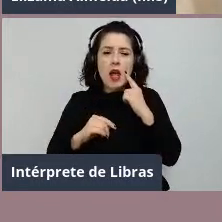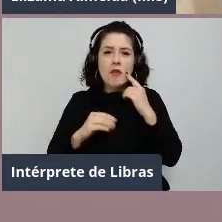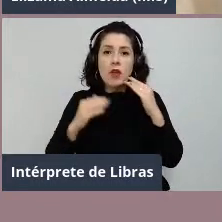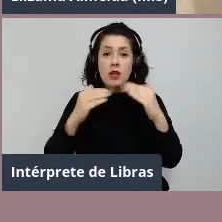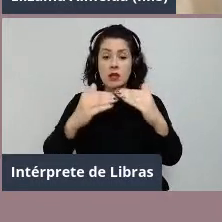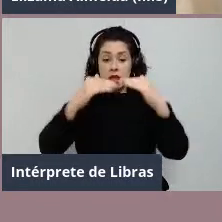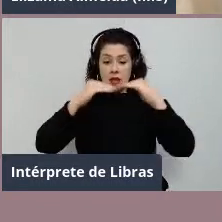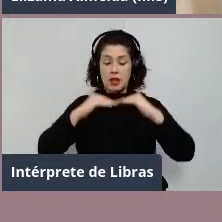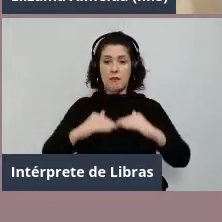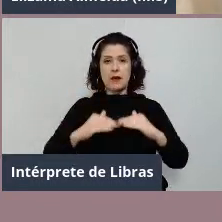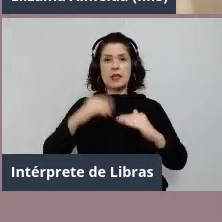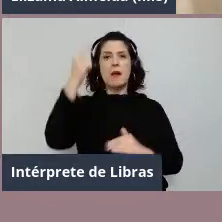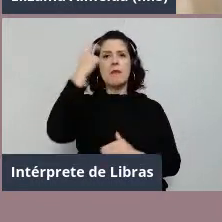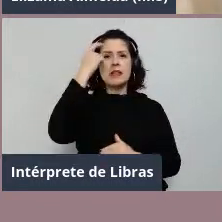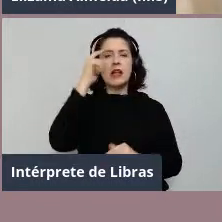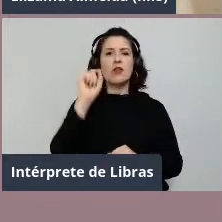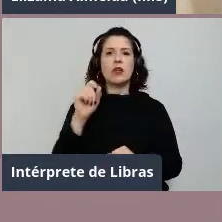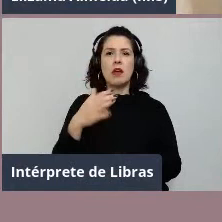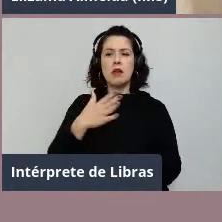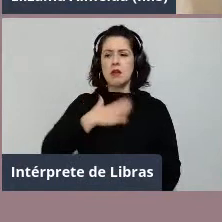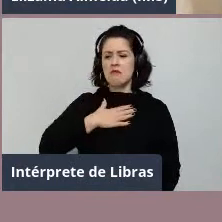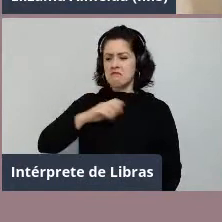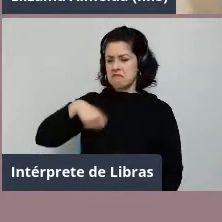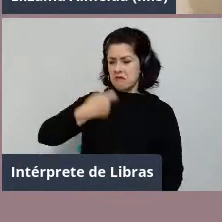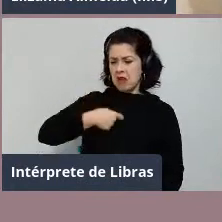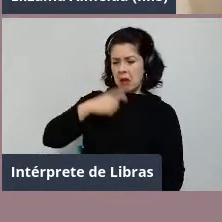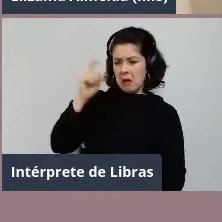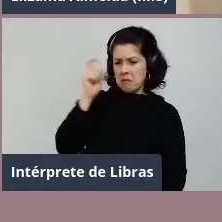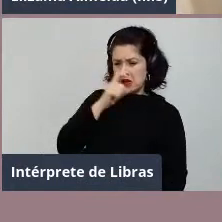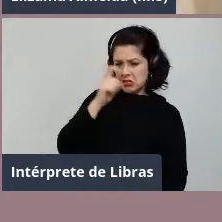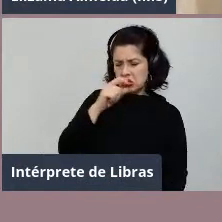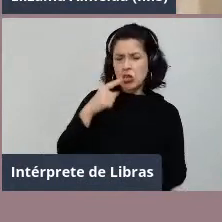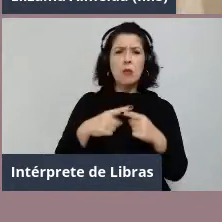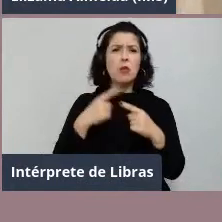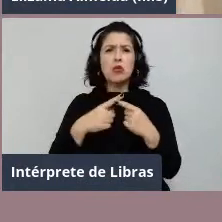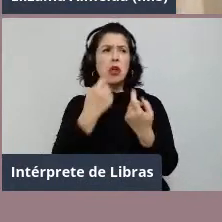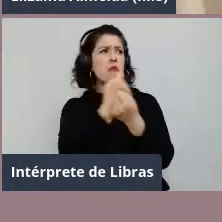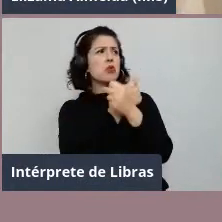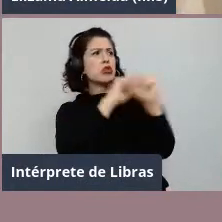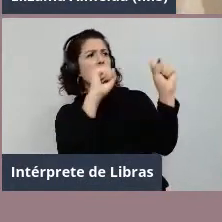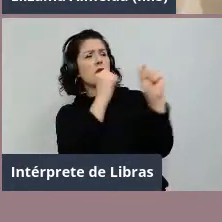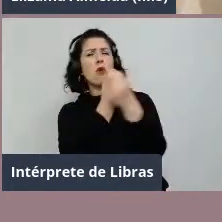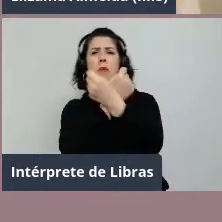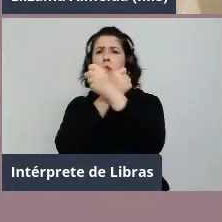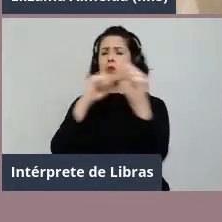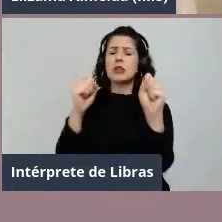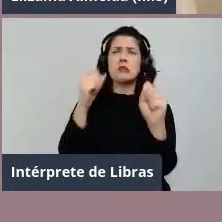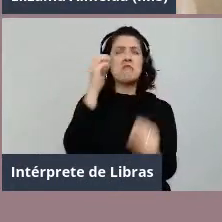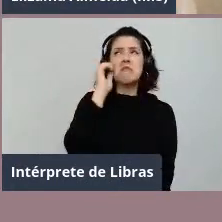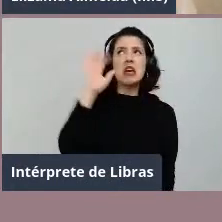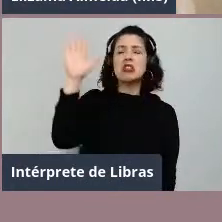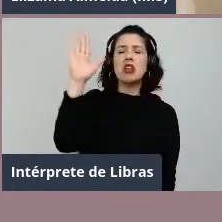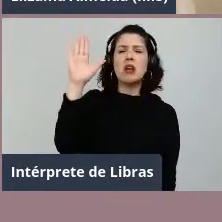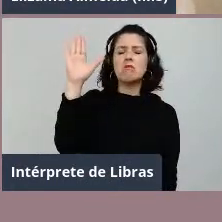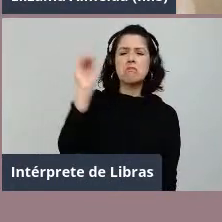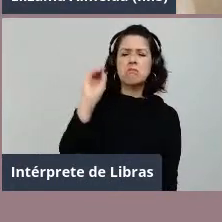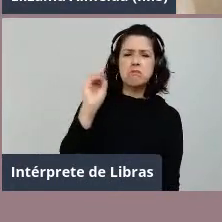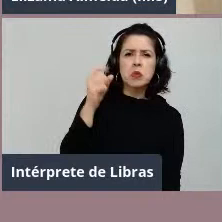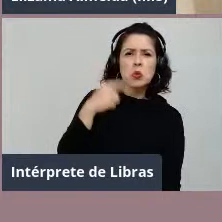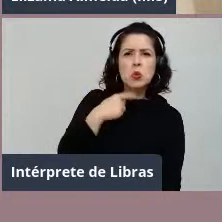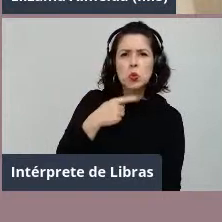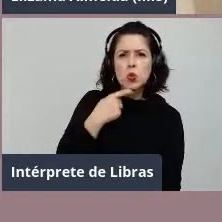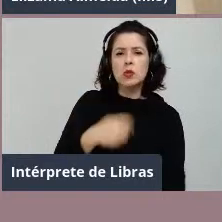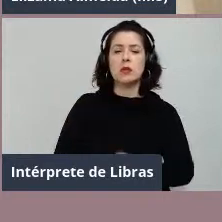pensava, sou uma mentira, por quê? Porque era impossível, que não conseguimos mais ler. Mas também tem